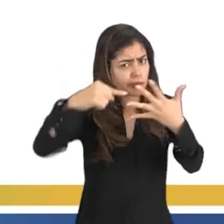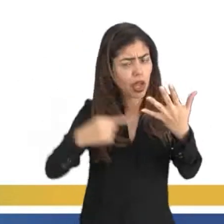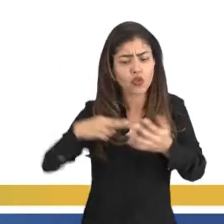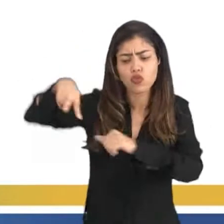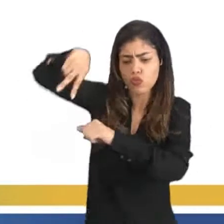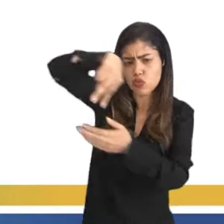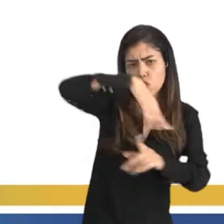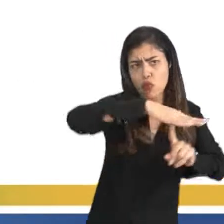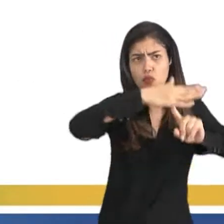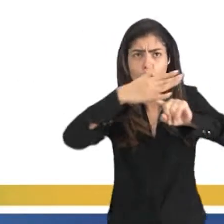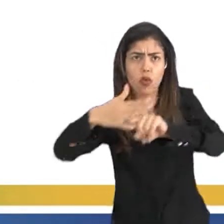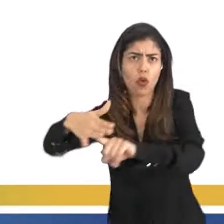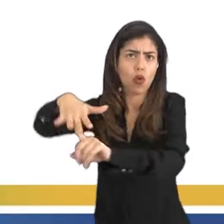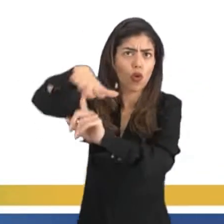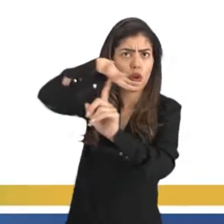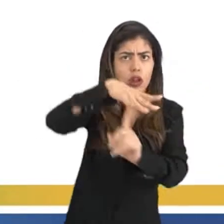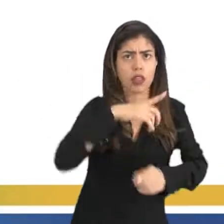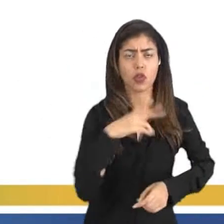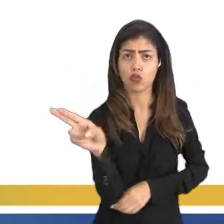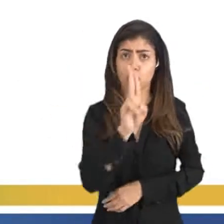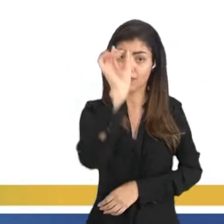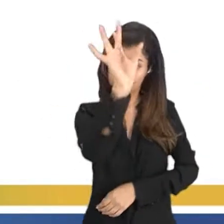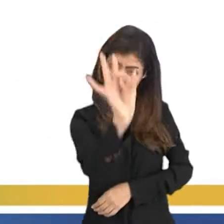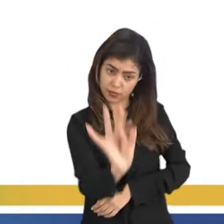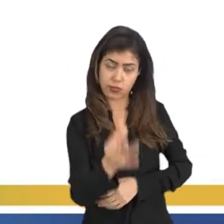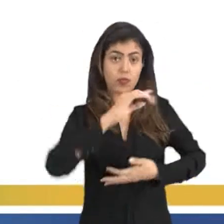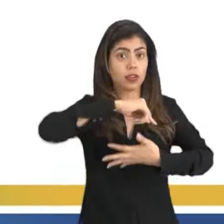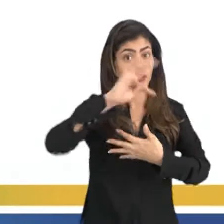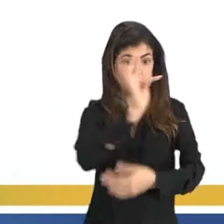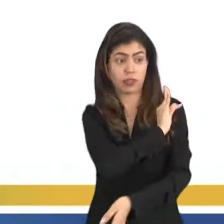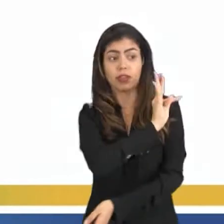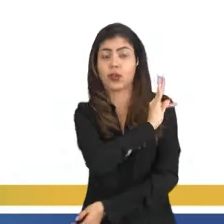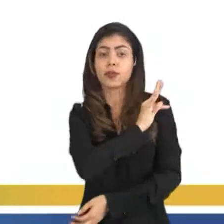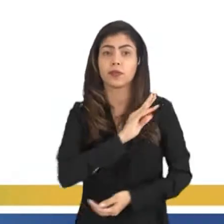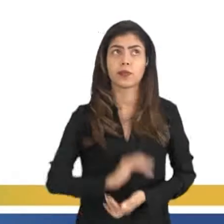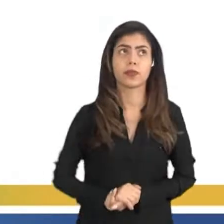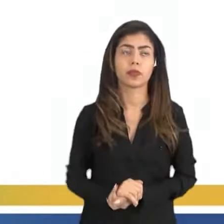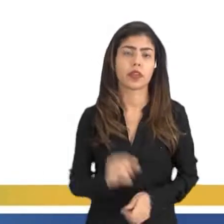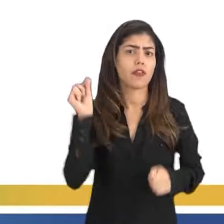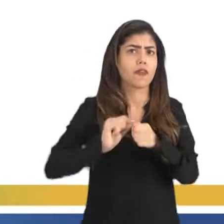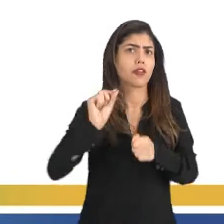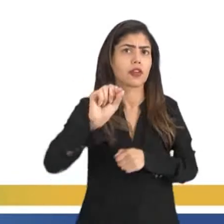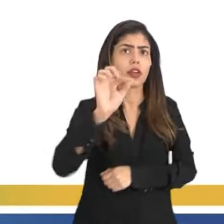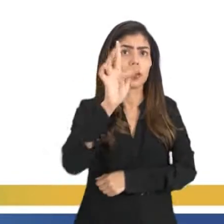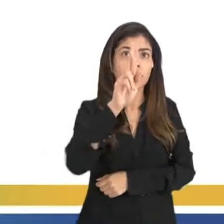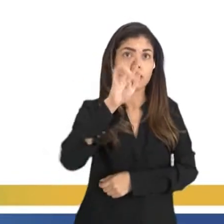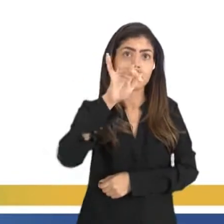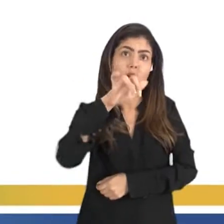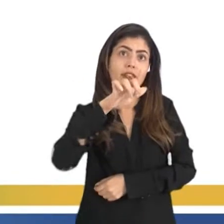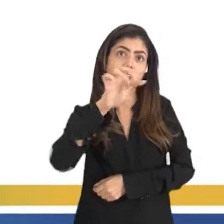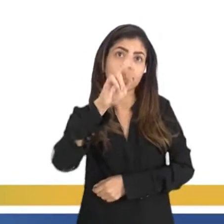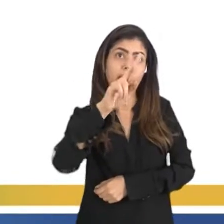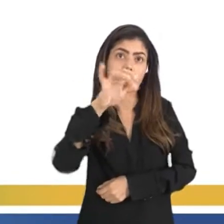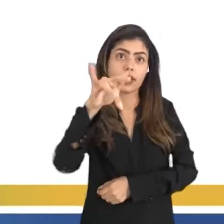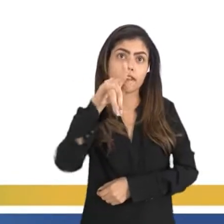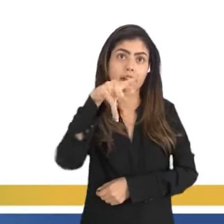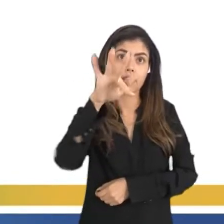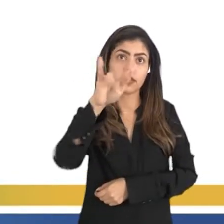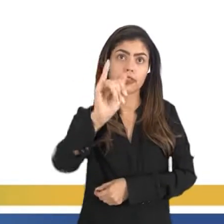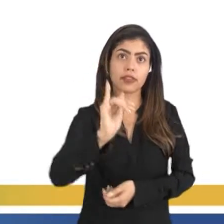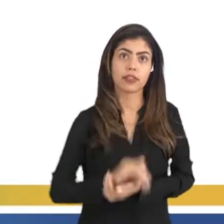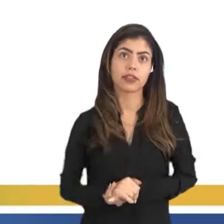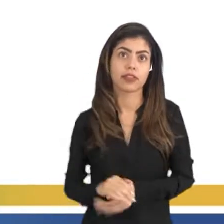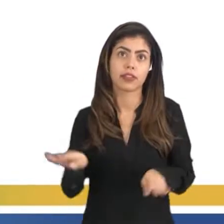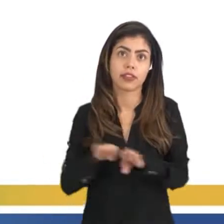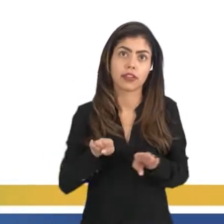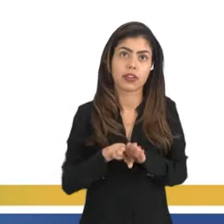voo, né? E aí a gente tem os nomes, né, dessas técnicas. E isso faz com que o Free Fly seja uma das modalidades mais